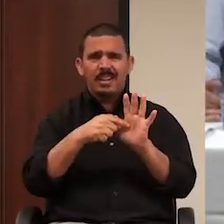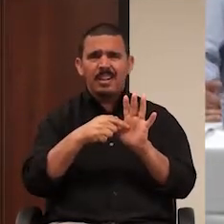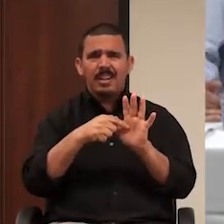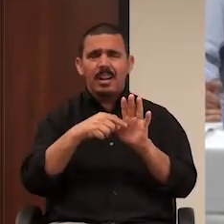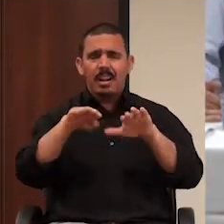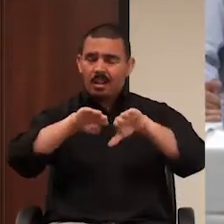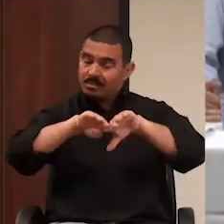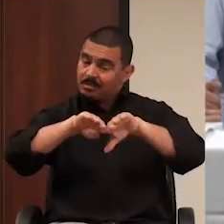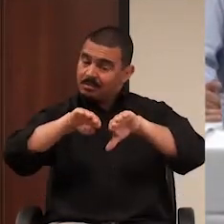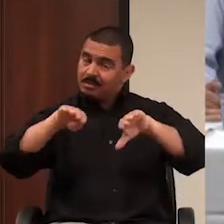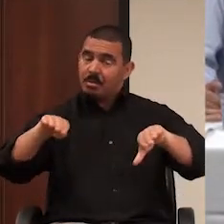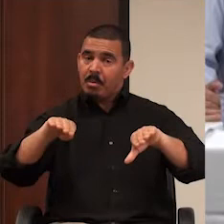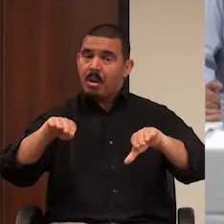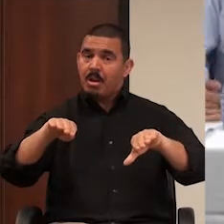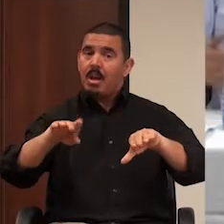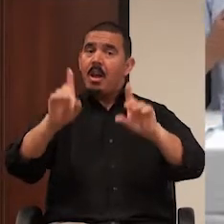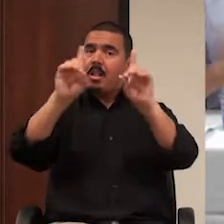deficiência com a incapacidade,